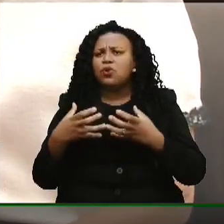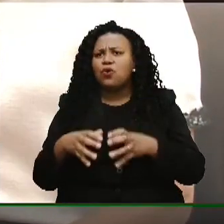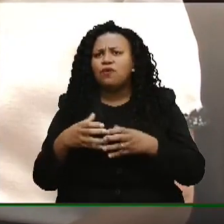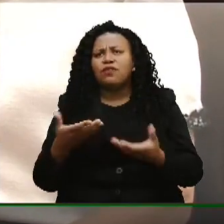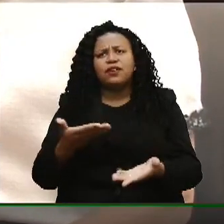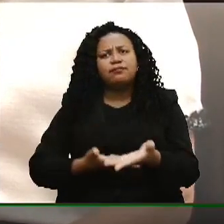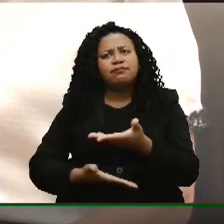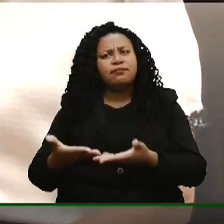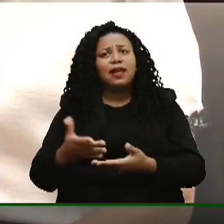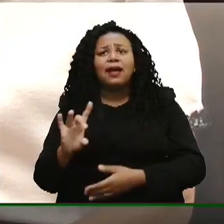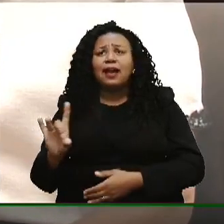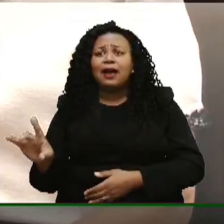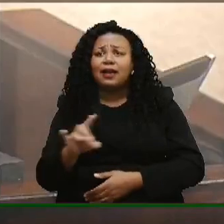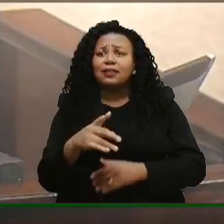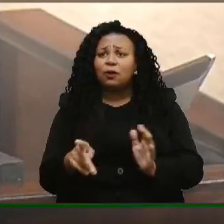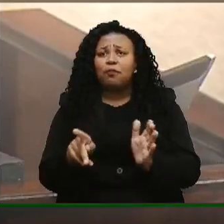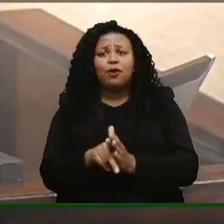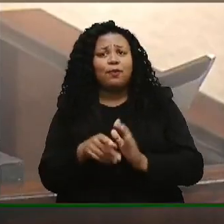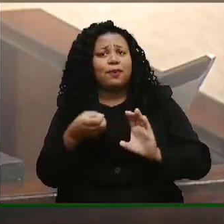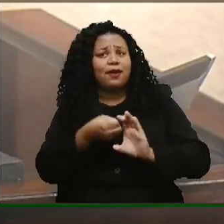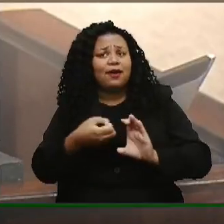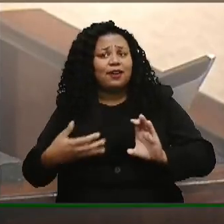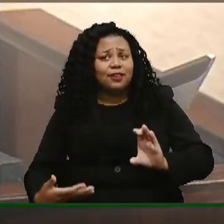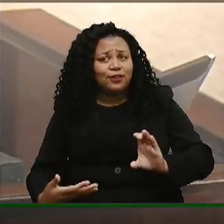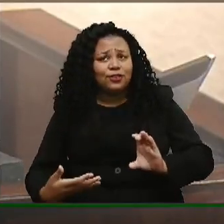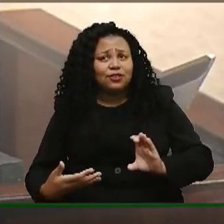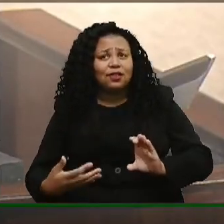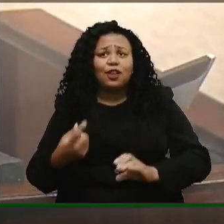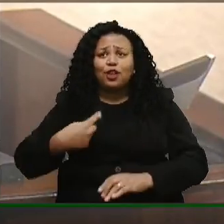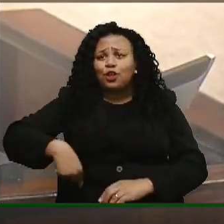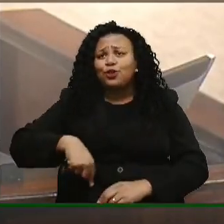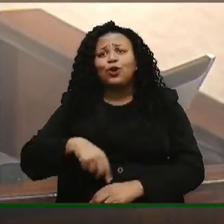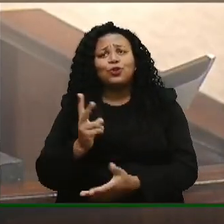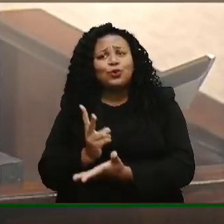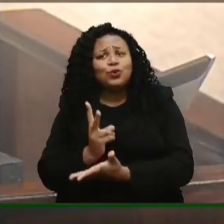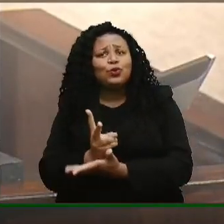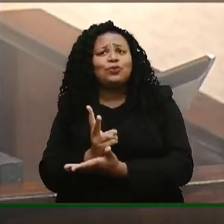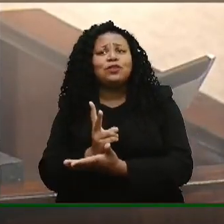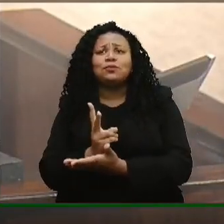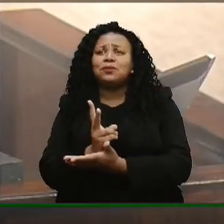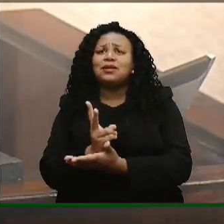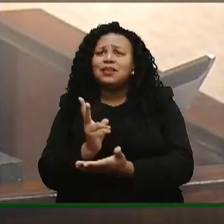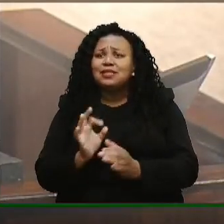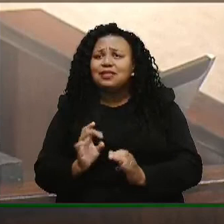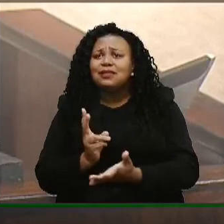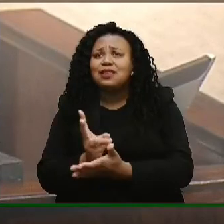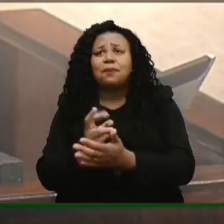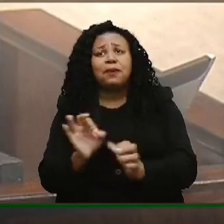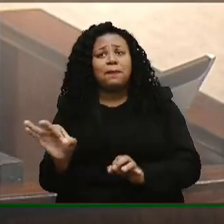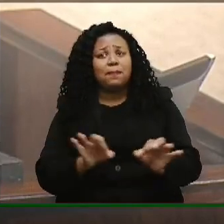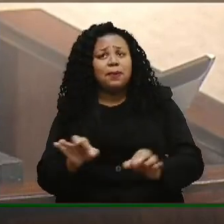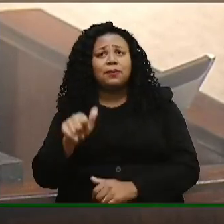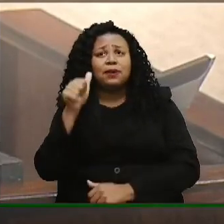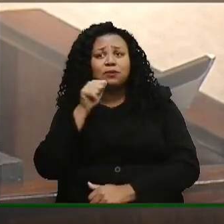harmonia, cada um com as suas características. E nós seguiremos sempre preparando